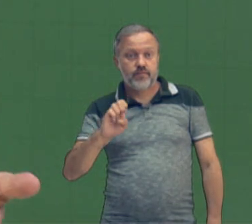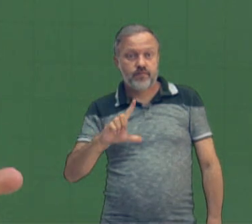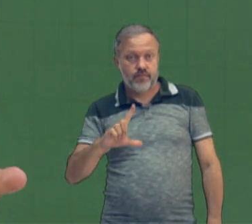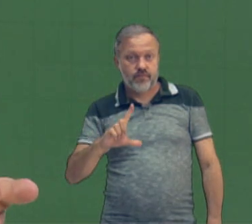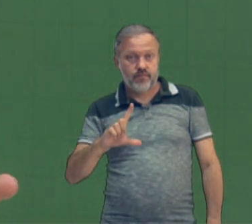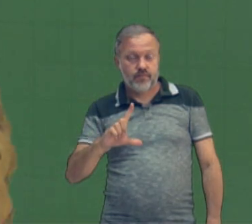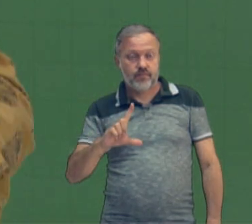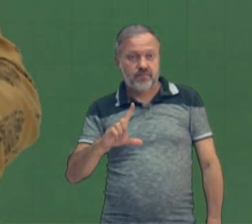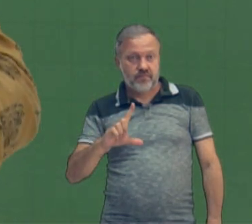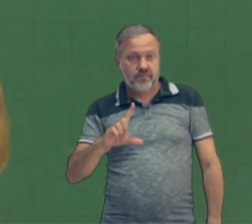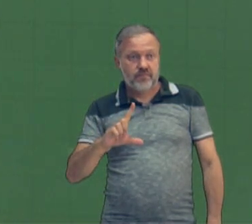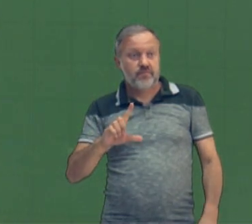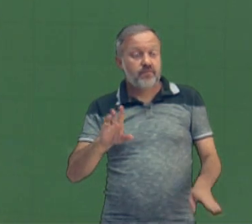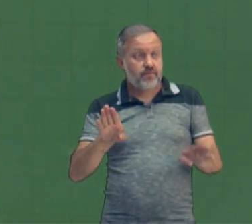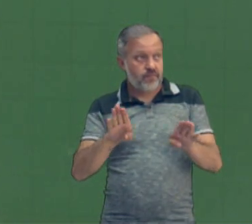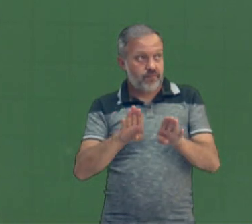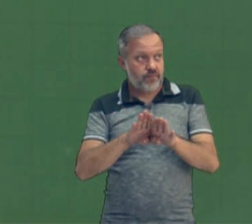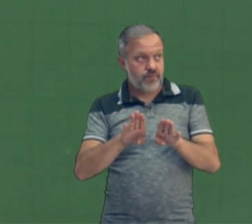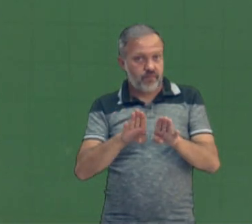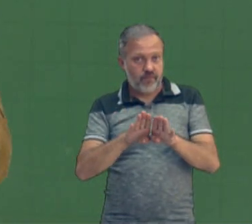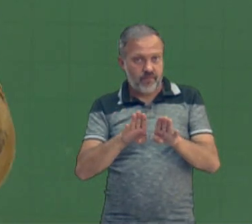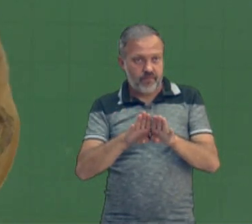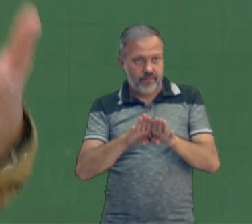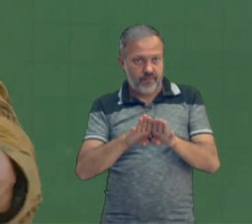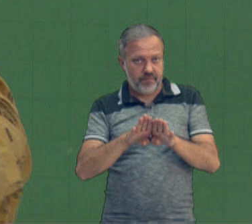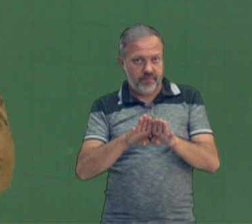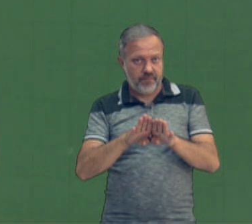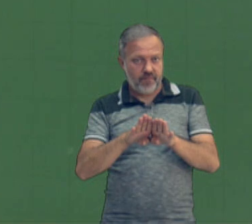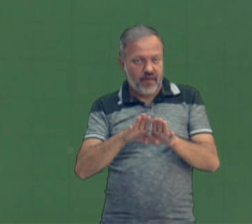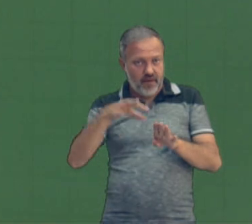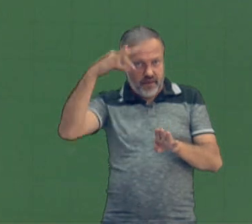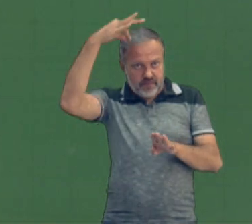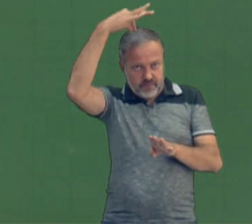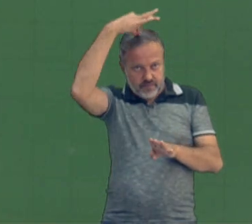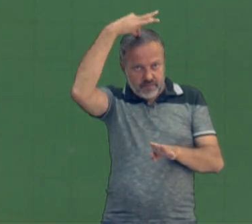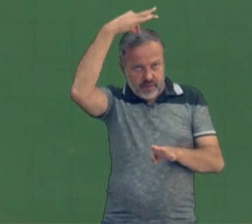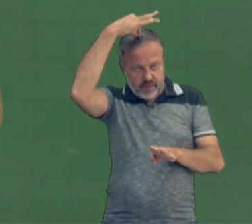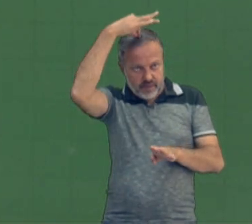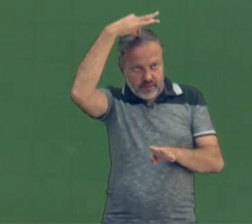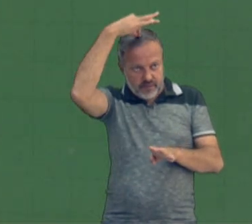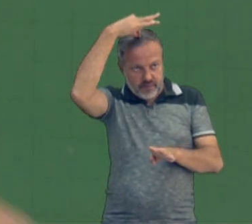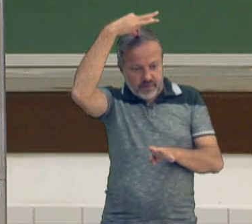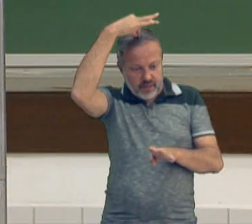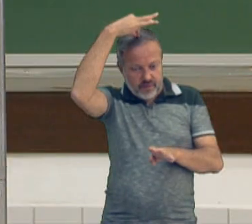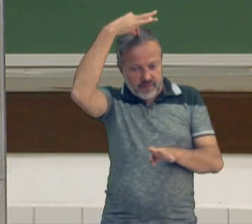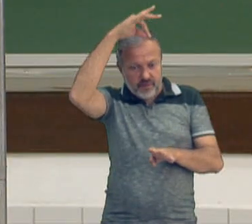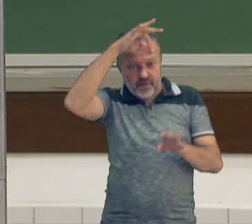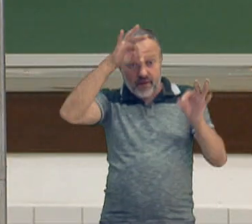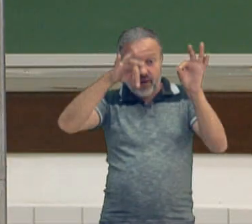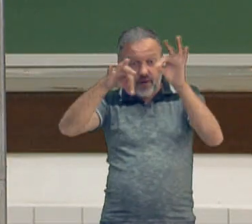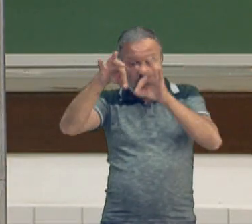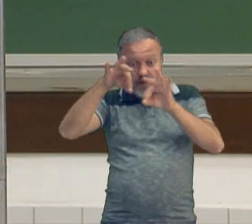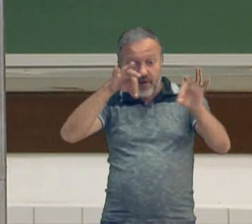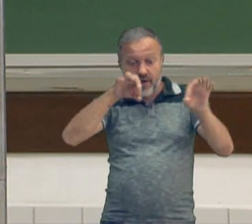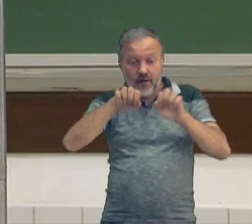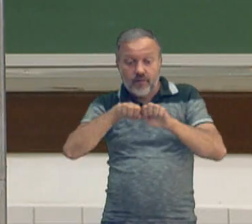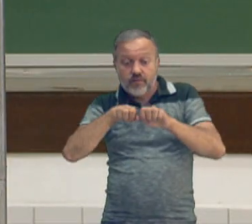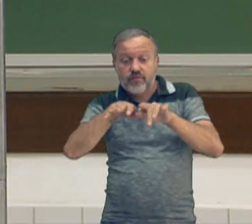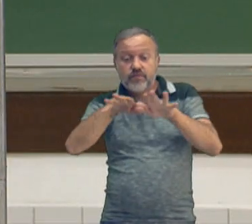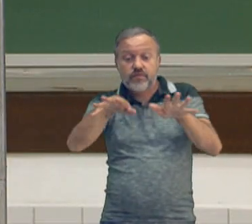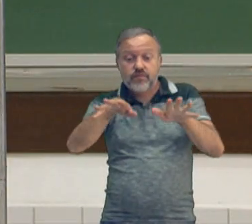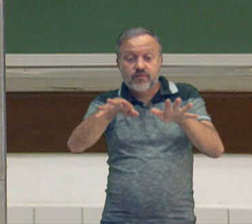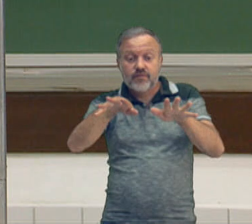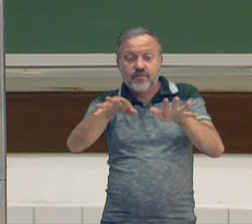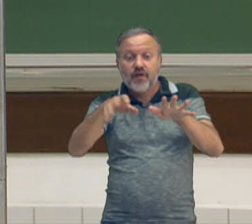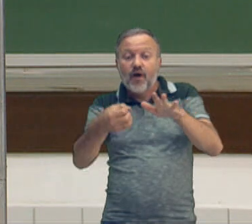e neopentecostais tem bastante ligação com o hip-hop e outros movimentos musicais, mas não é a resposta correta. Então,